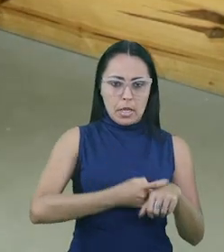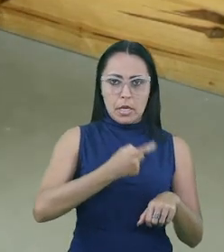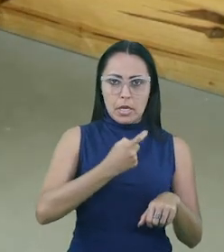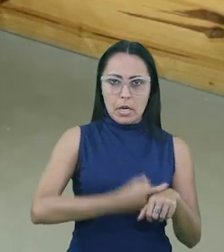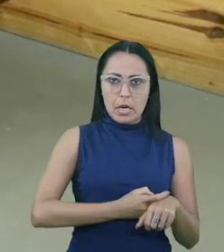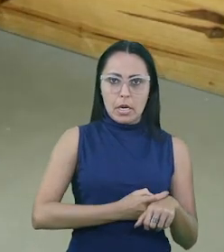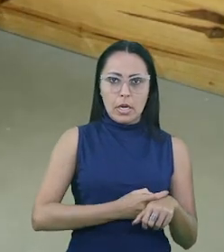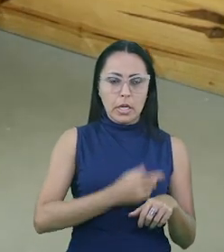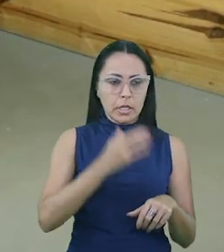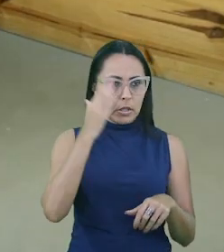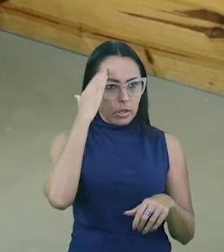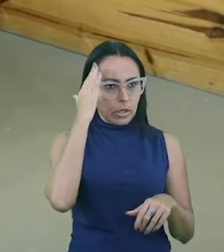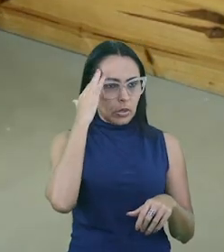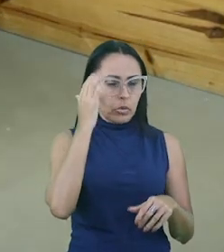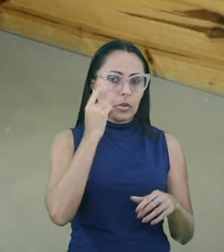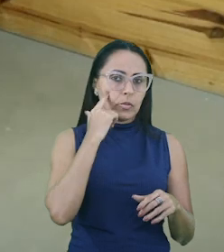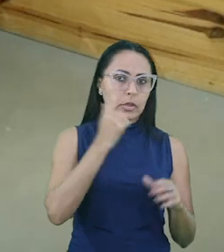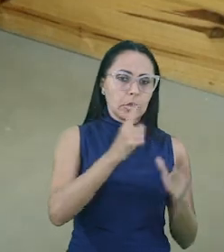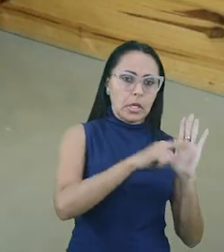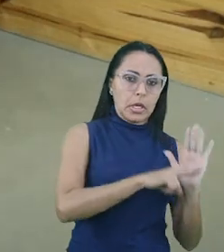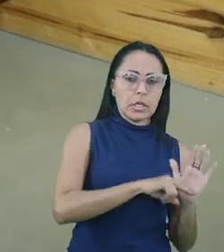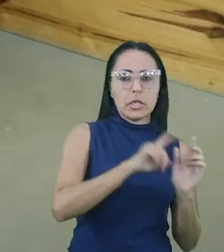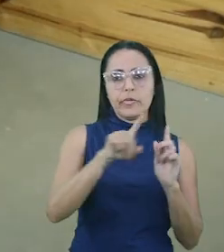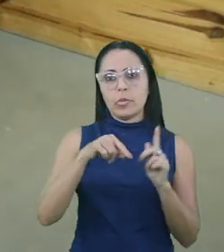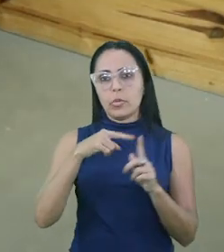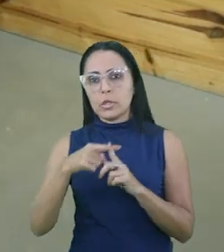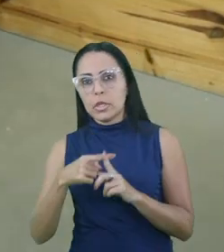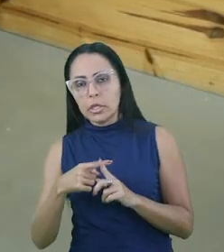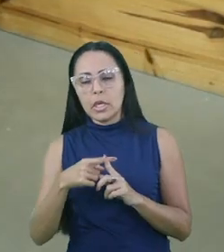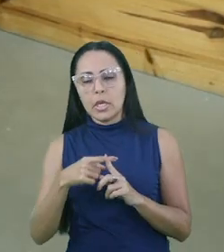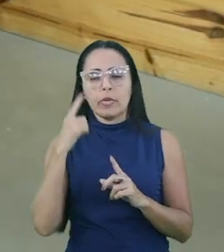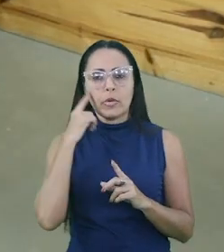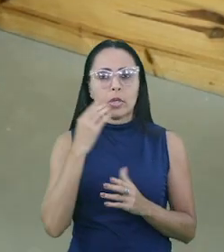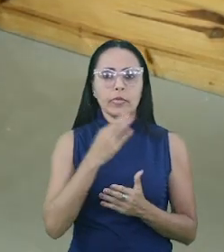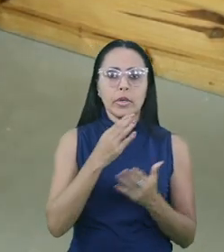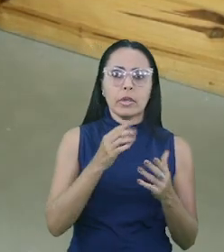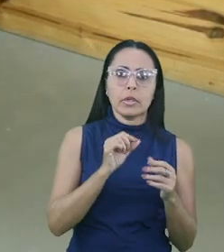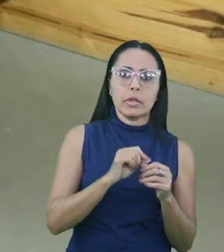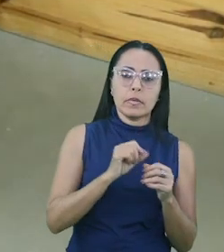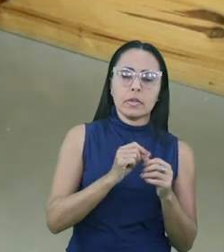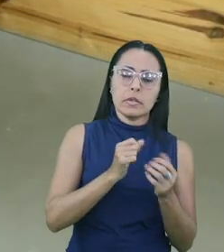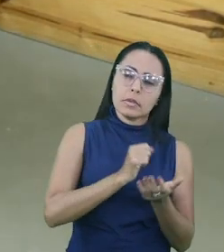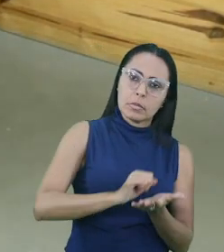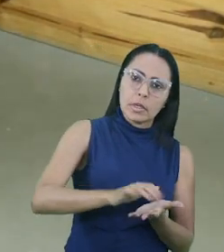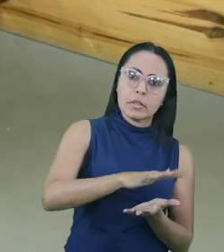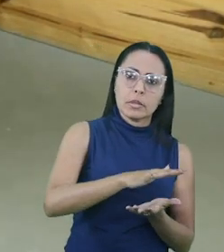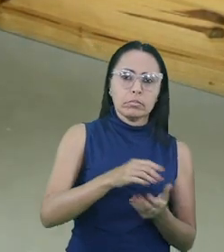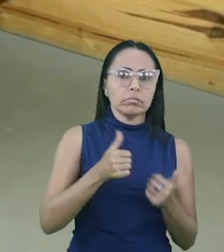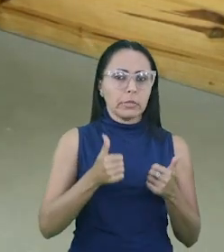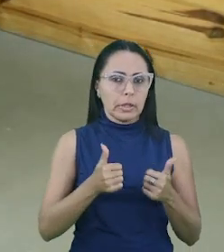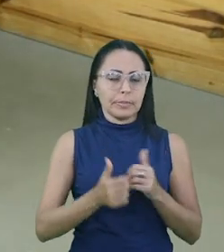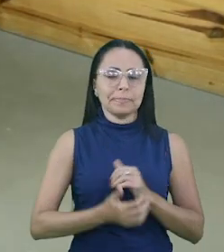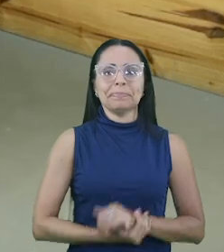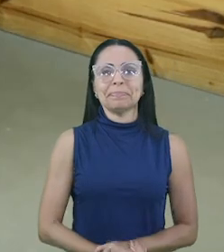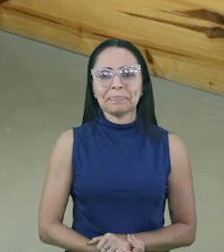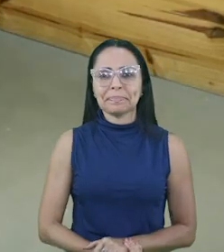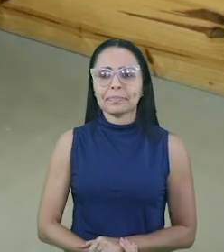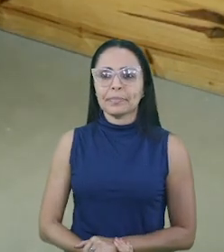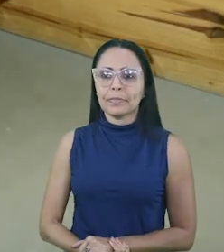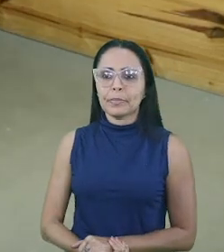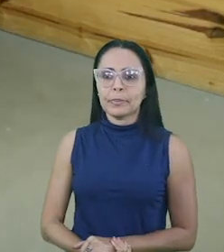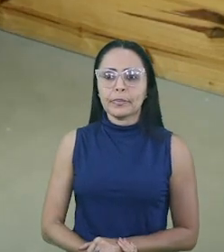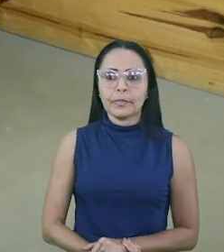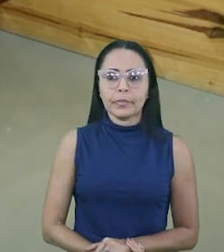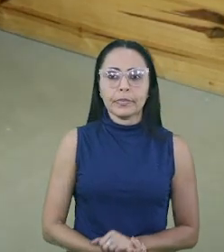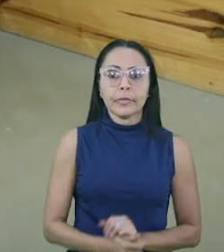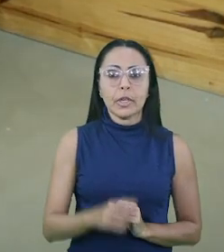que é negativo e o que é positivo, que vai sair quando você for fazer a impressão, né? Exatamente. Massa. A gente